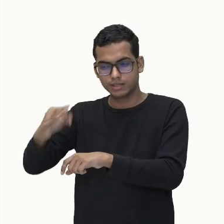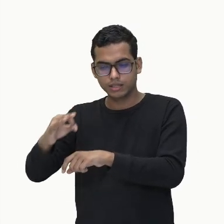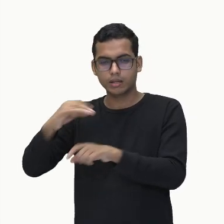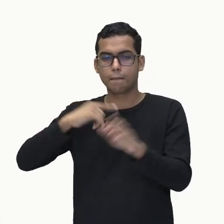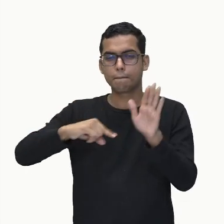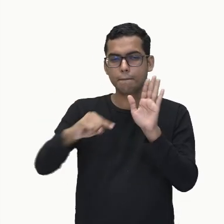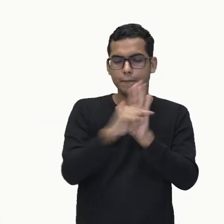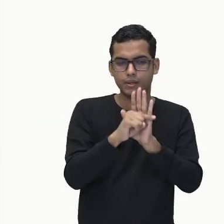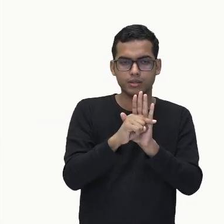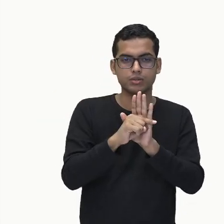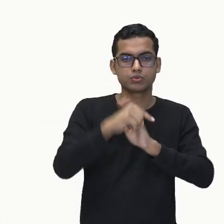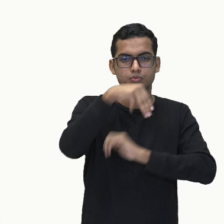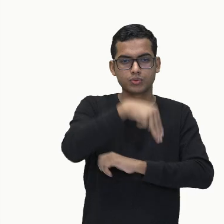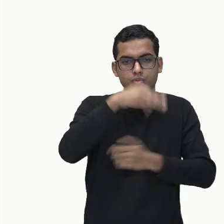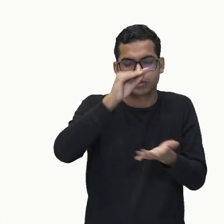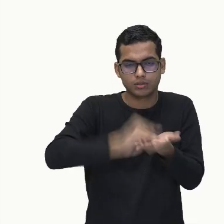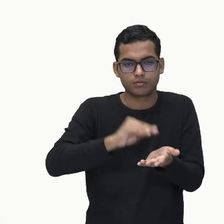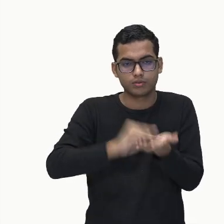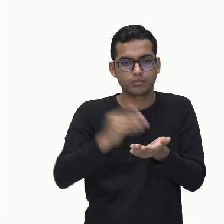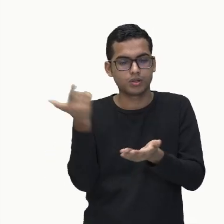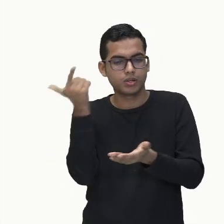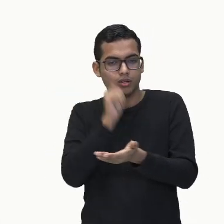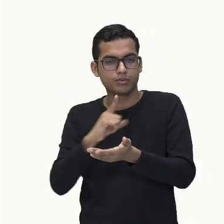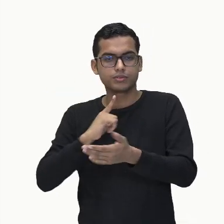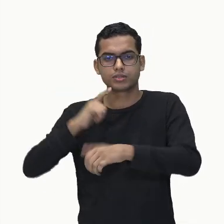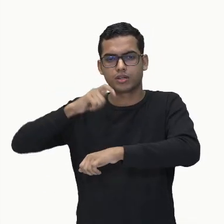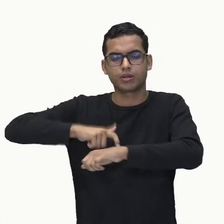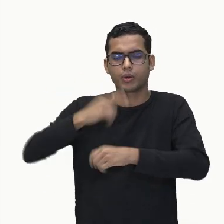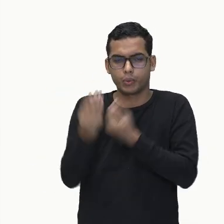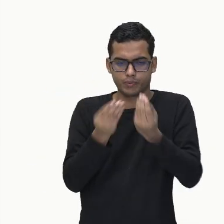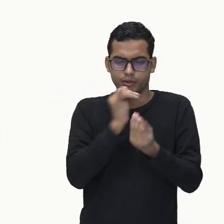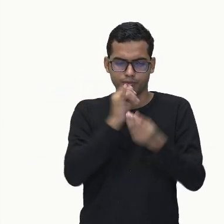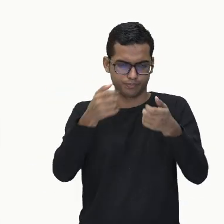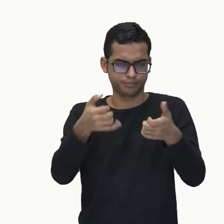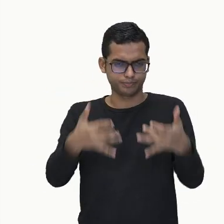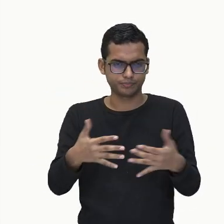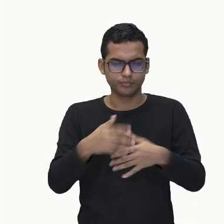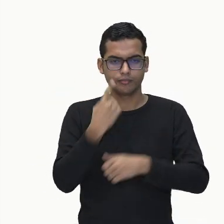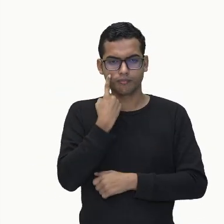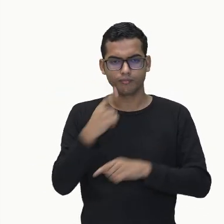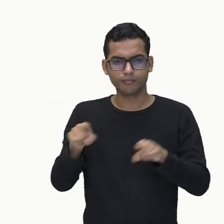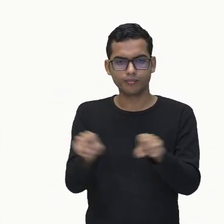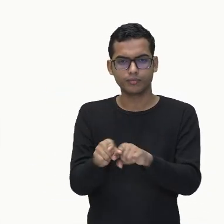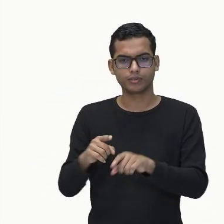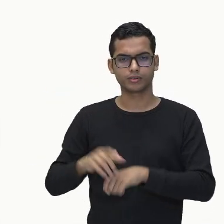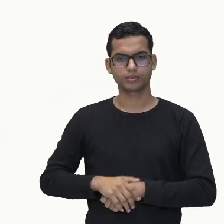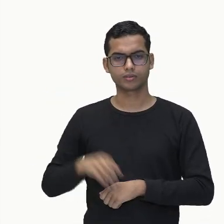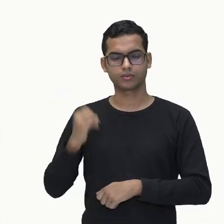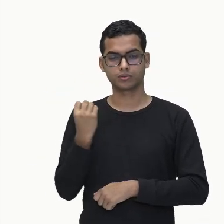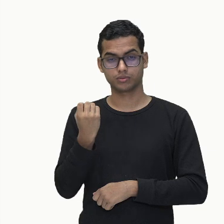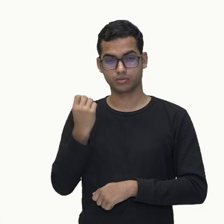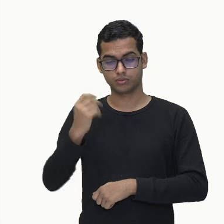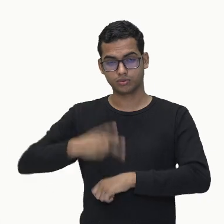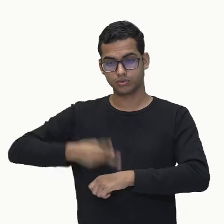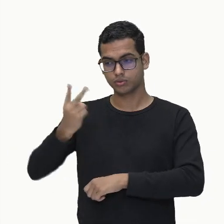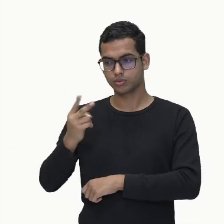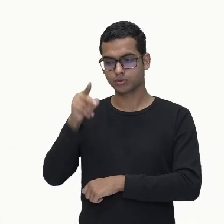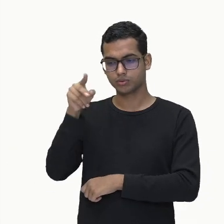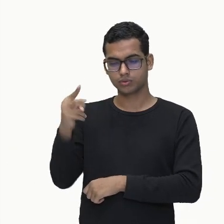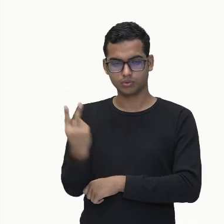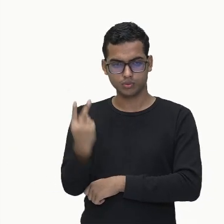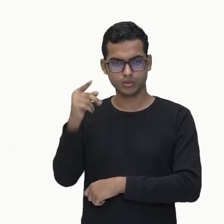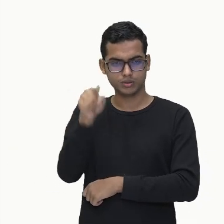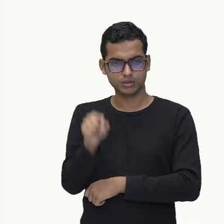são 2:50 eu posso podemos dizer no espanhol sãoas 12:50 não tem problema